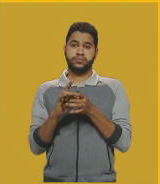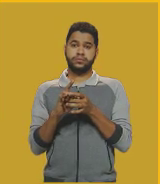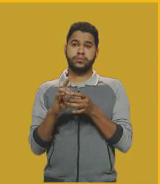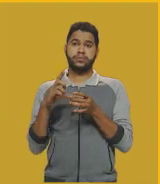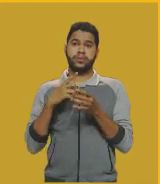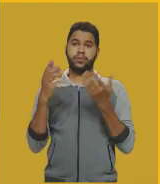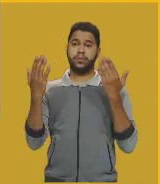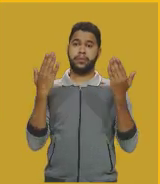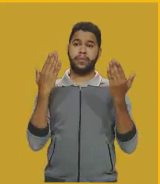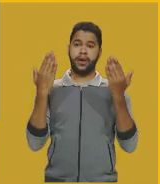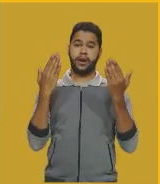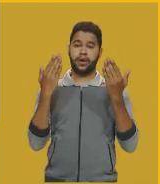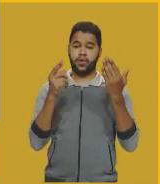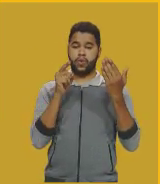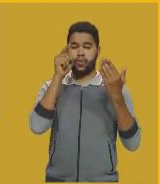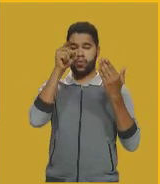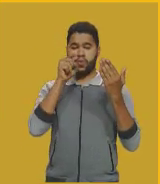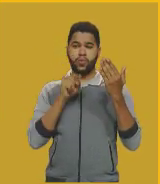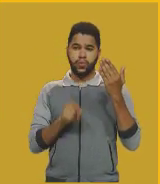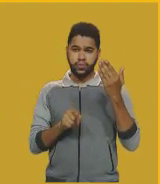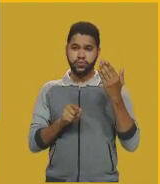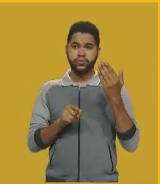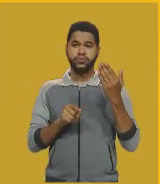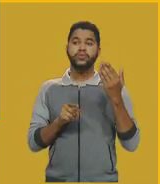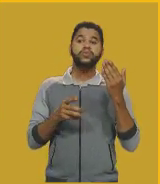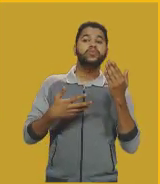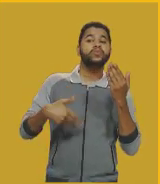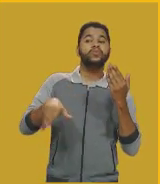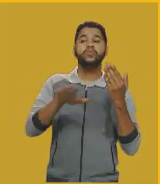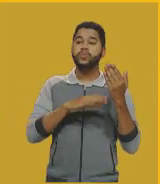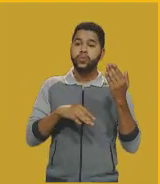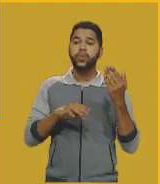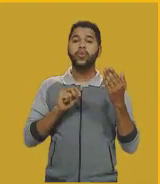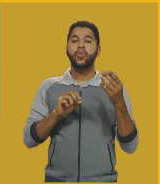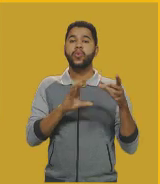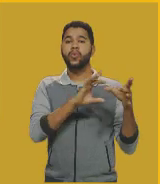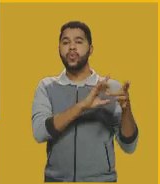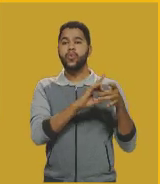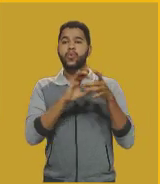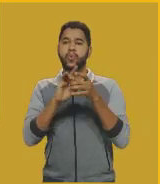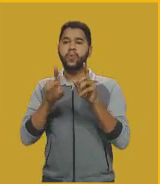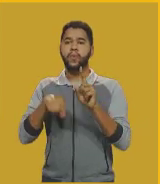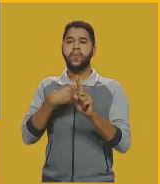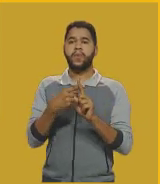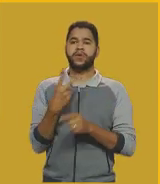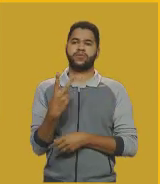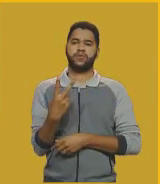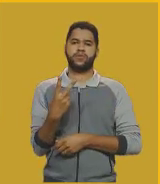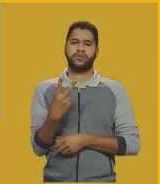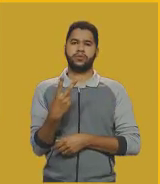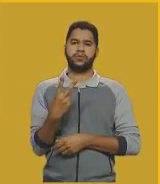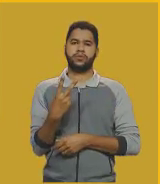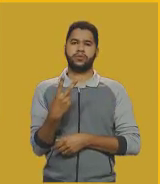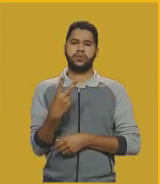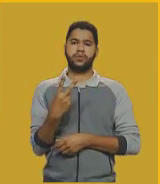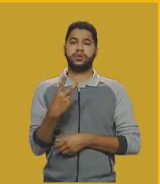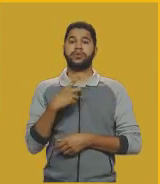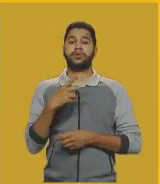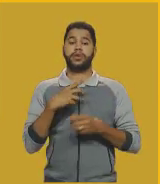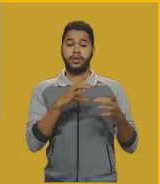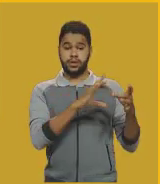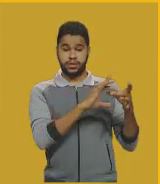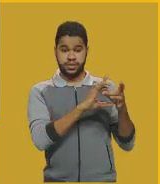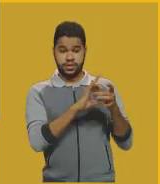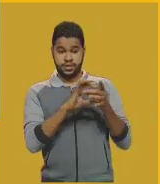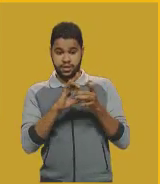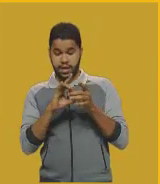em paralelo com outros 2, e todo esse conjunto está ligado em série com mais 2 resistores. Ou seja, eu tenho aí uma ligação em